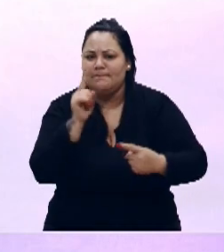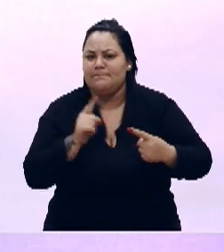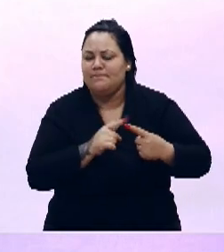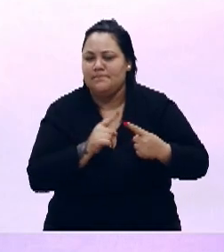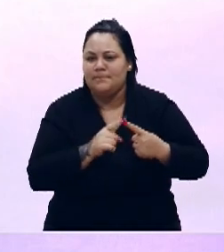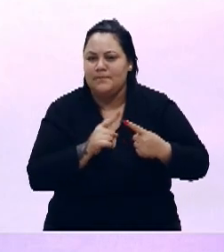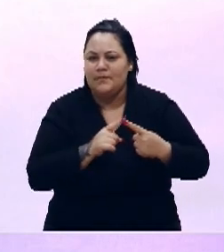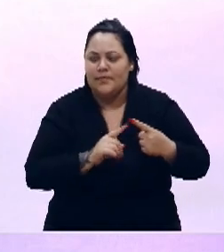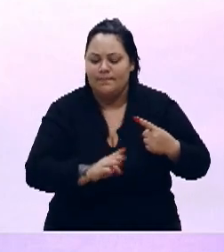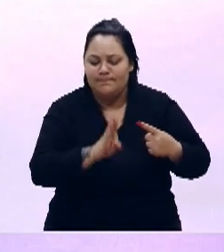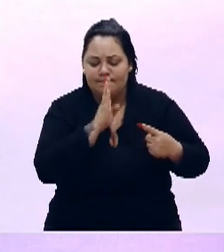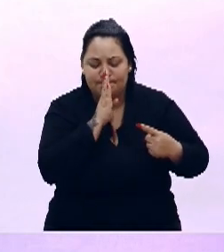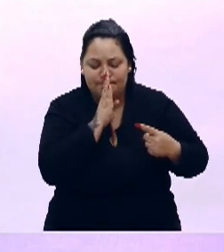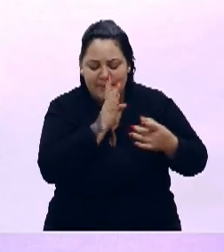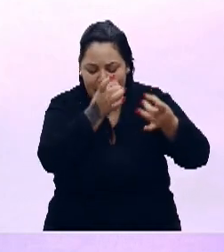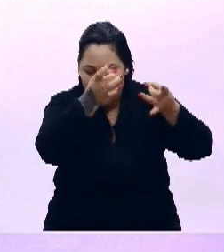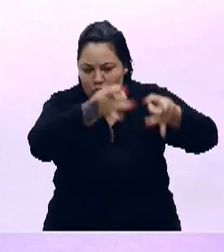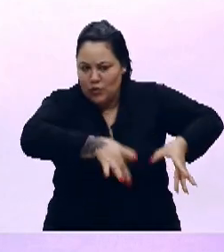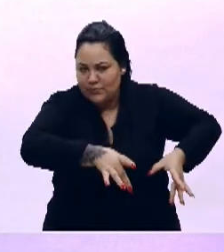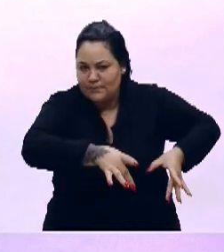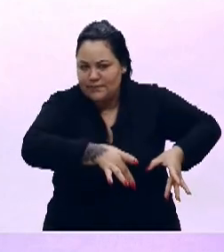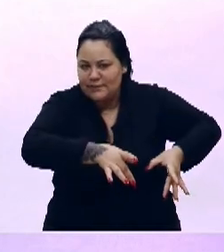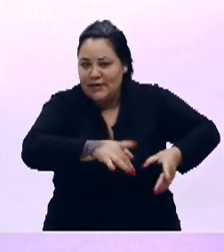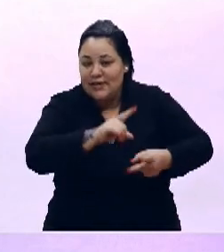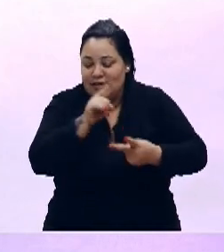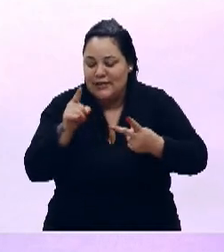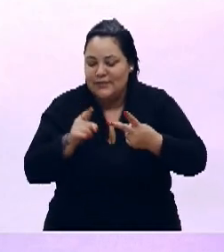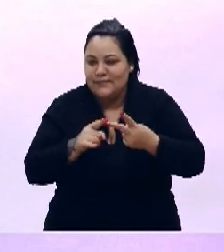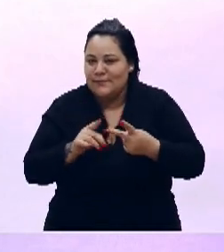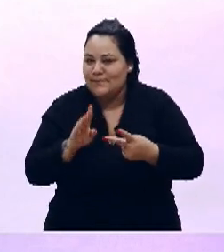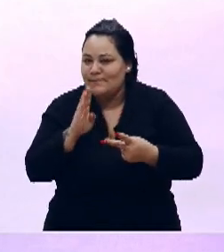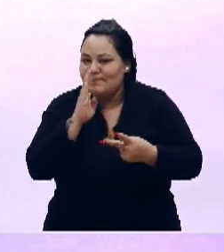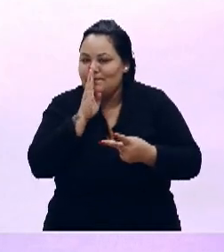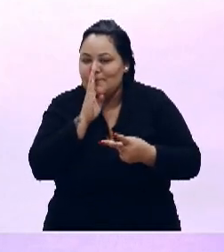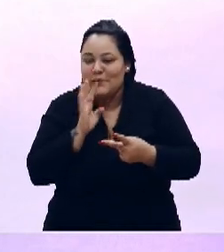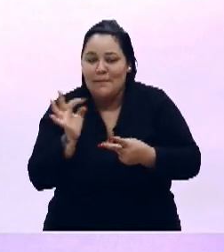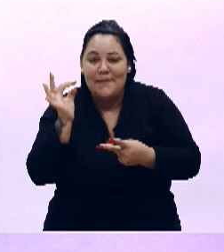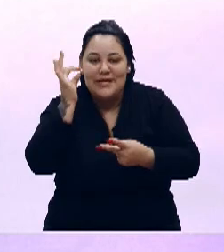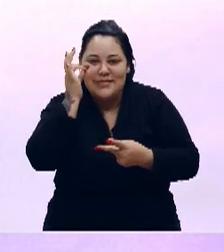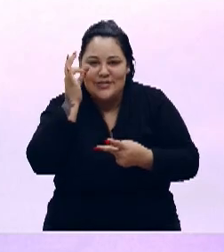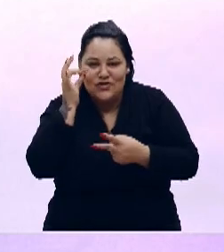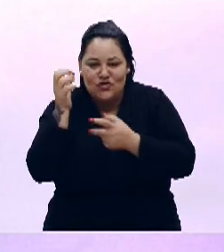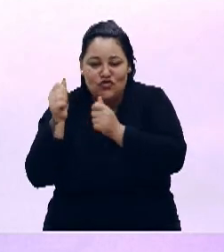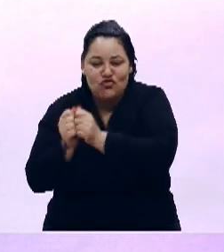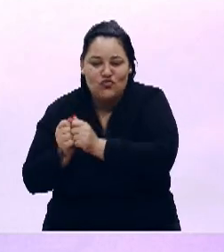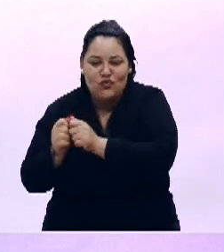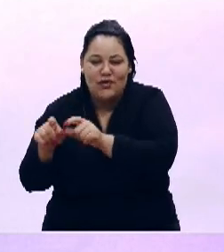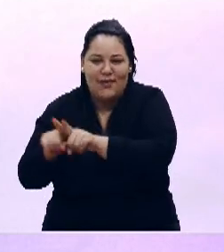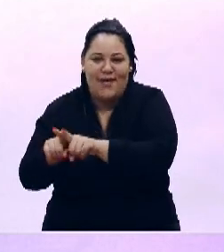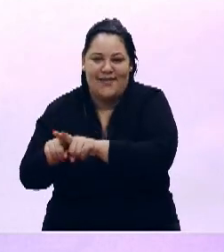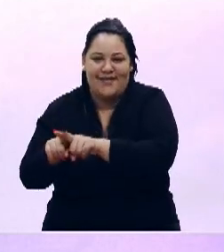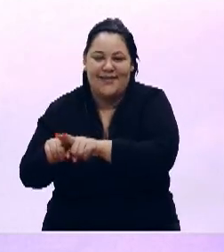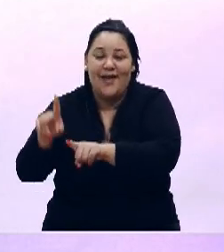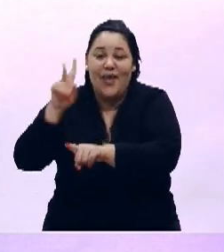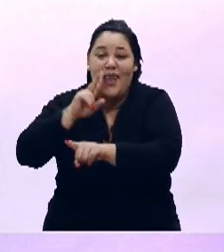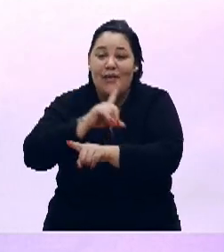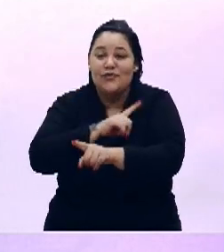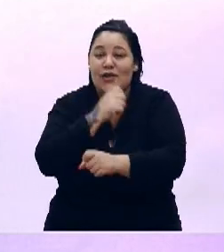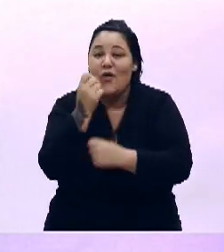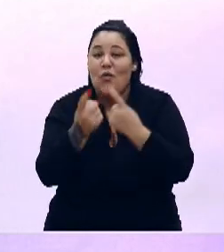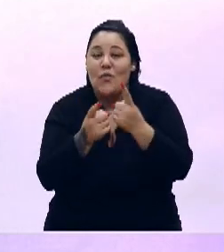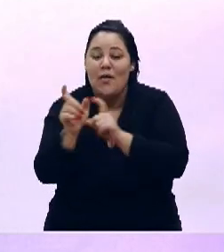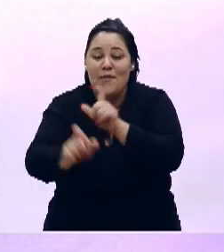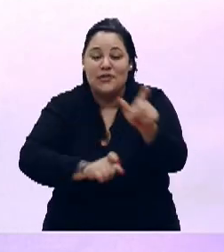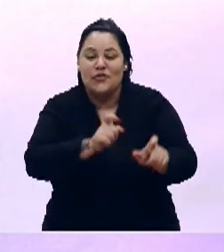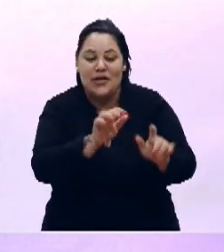que abandona e tem o silêncio presente. Né? Então eu lembro que tinham pessoas muito queridas da minha família